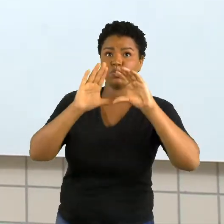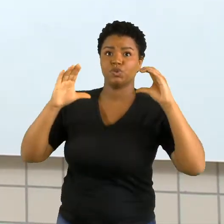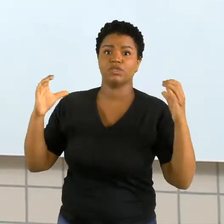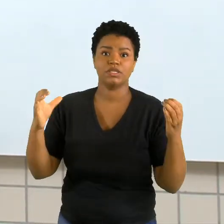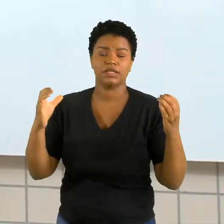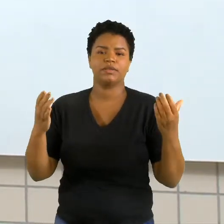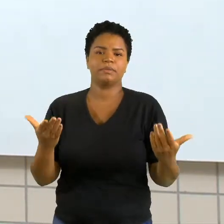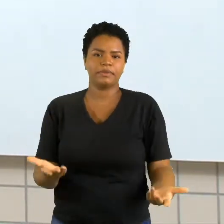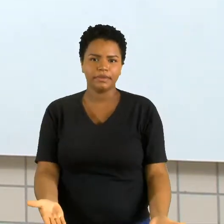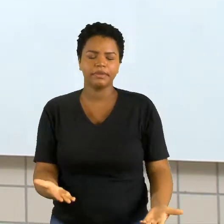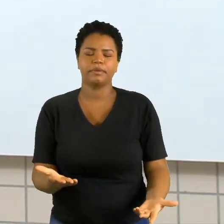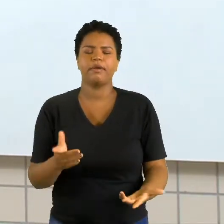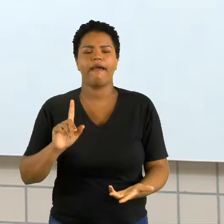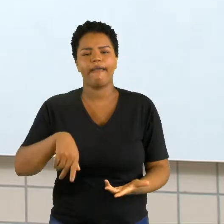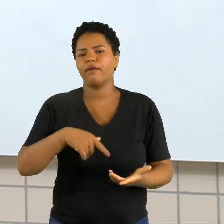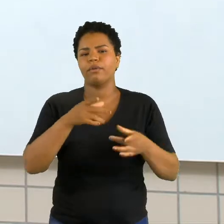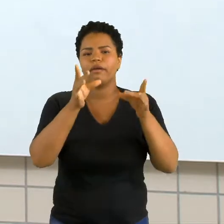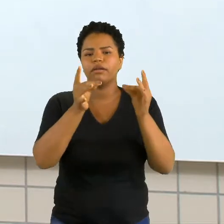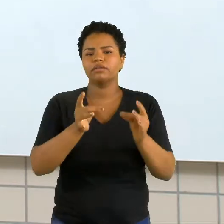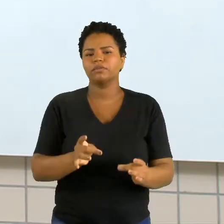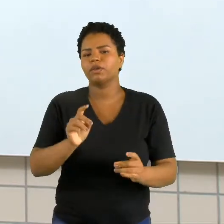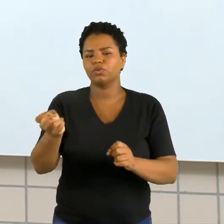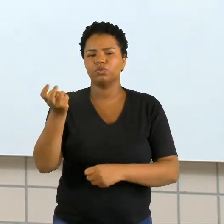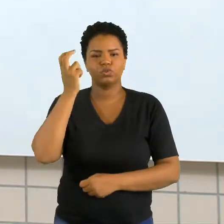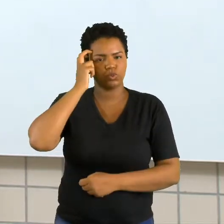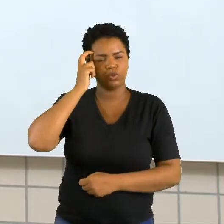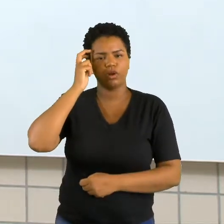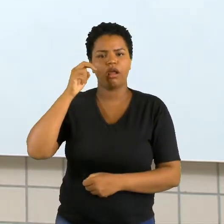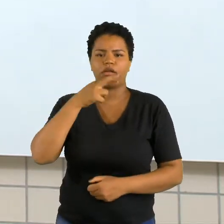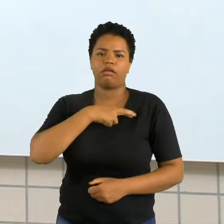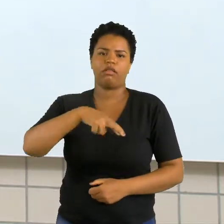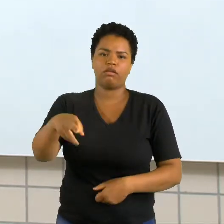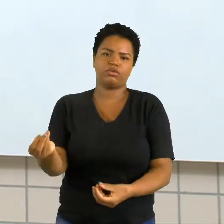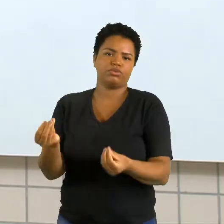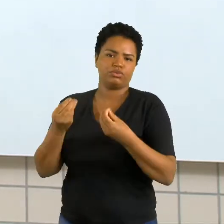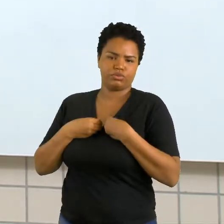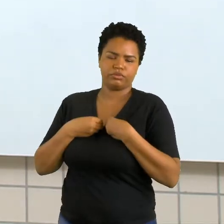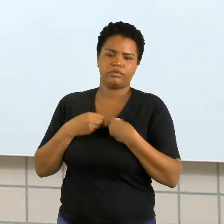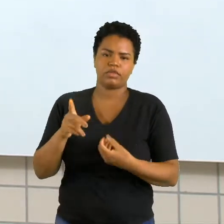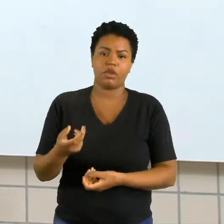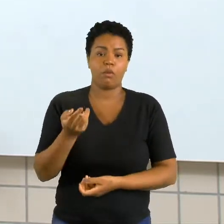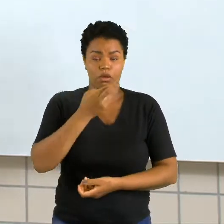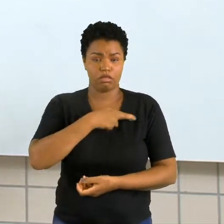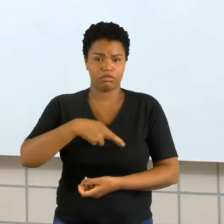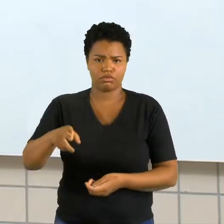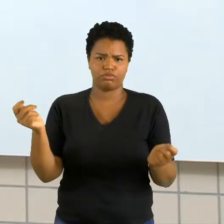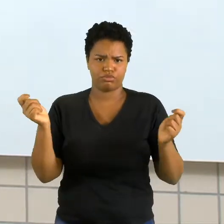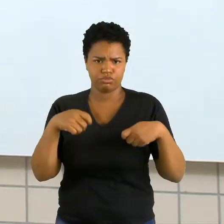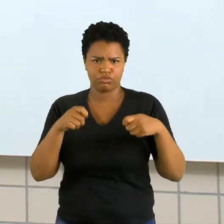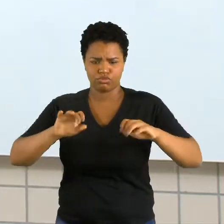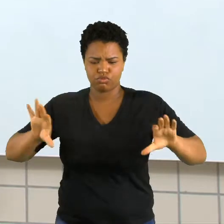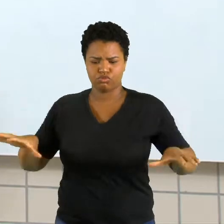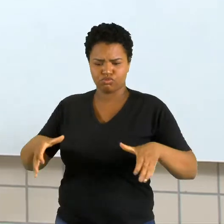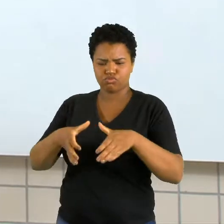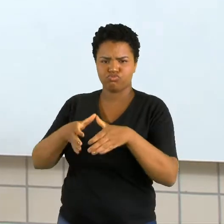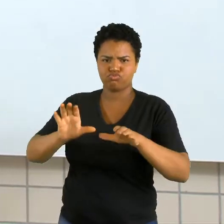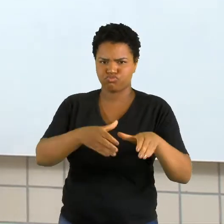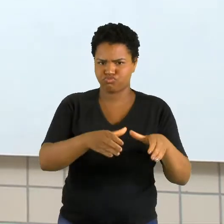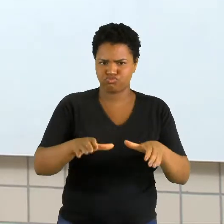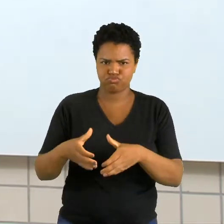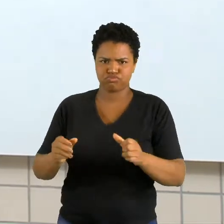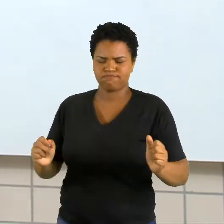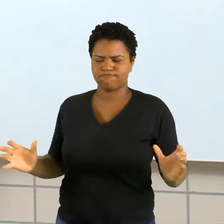todos aspectos culturais que a religião nos traz. A religião, ela tem a capacidade de unir grupos, de unir